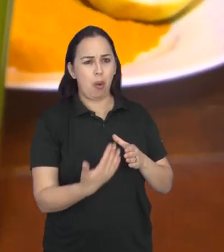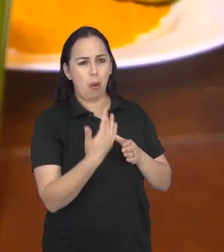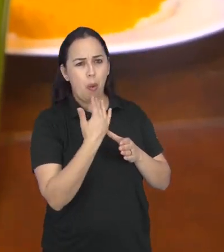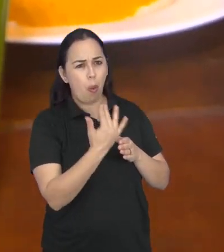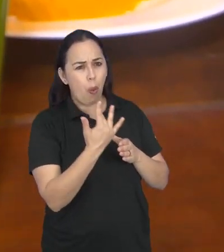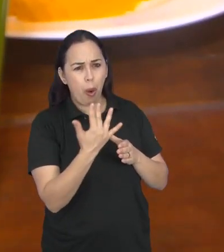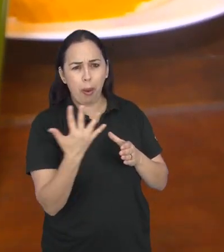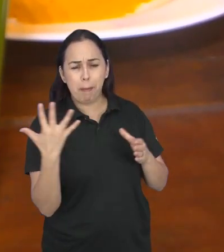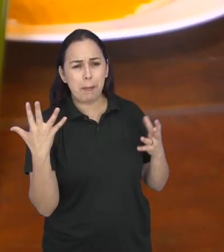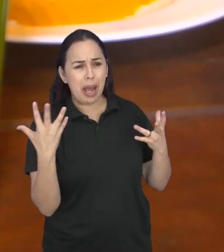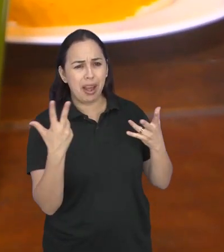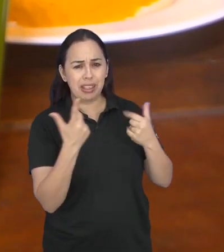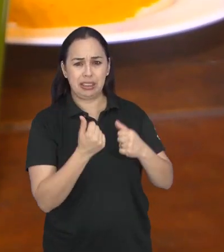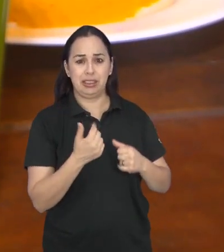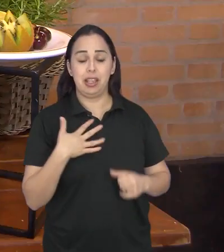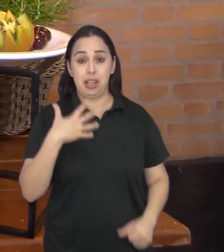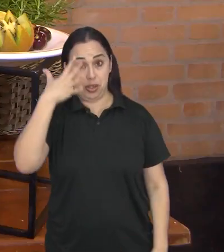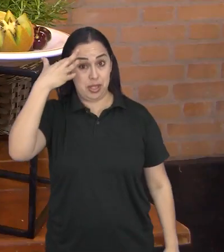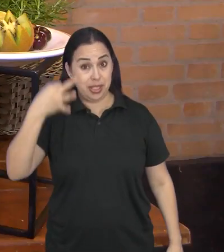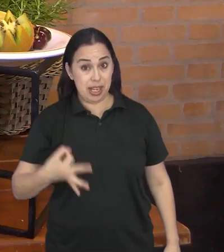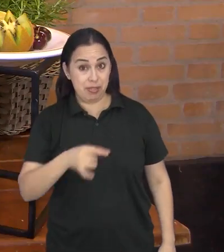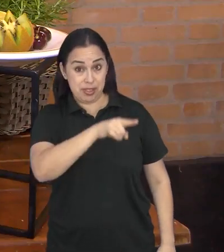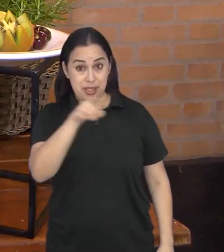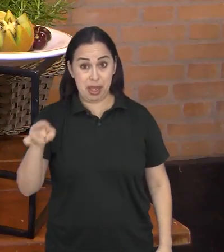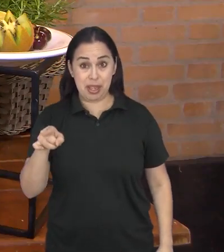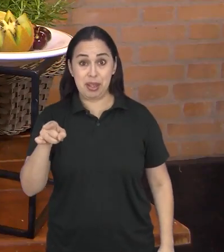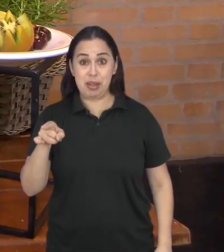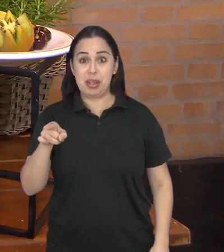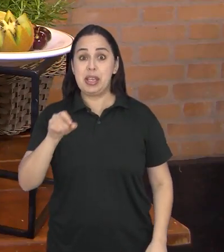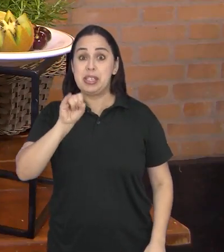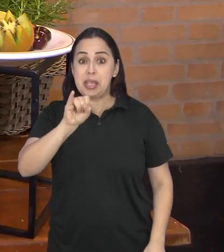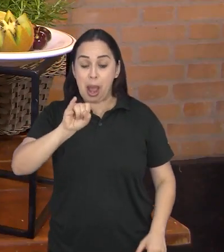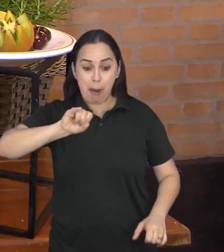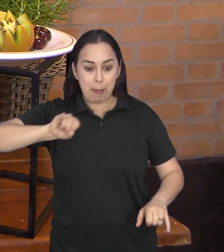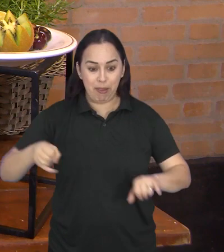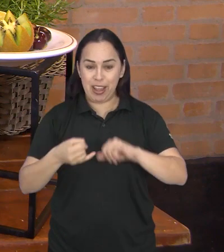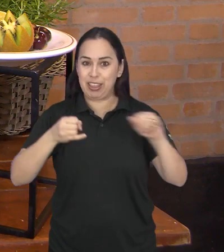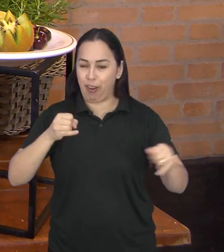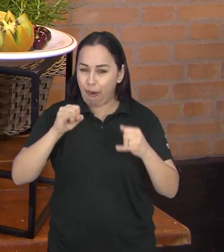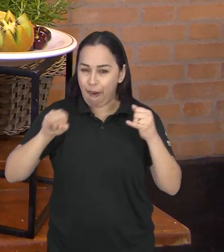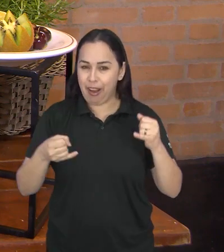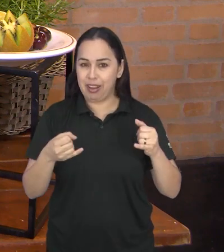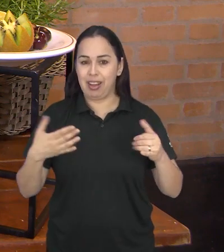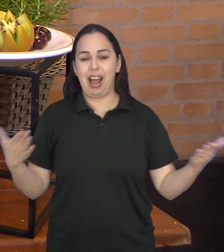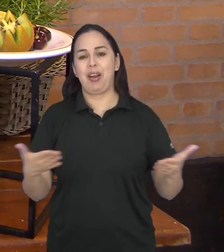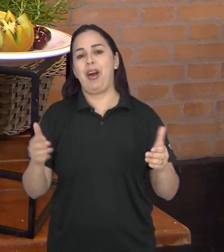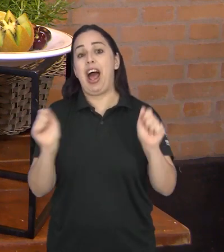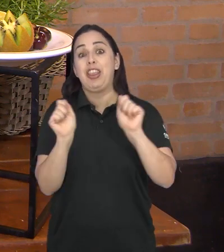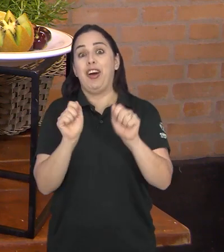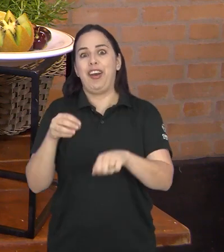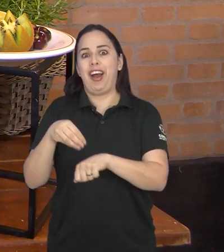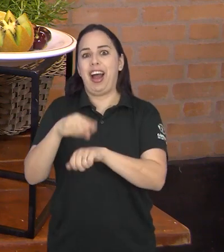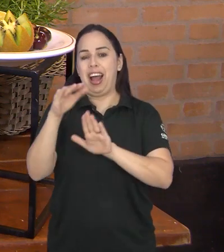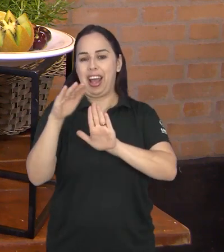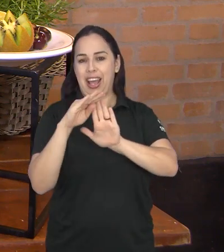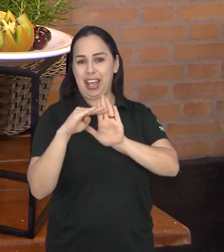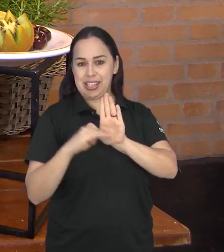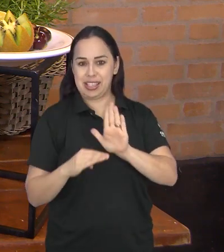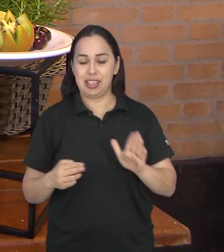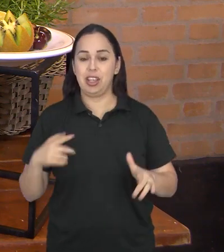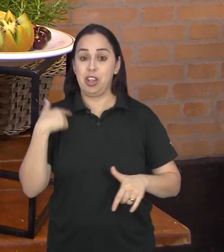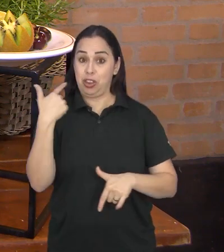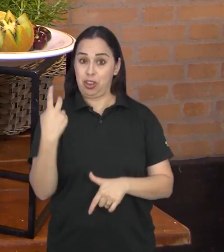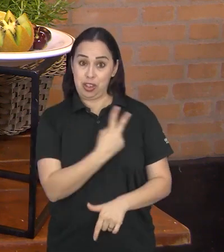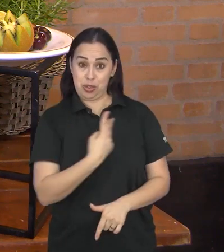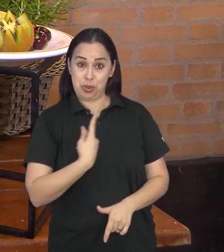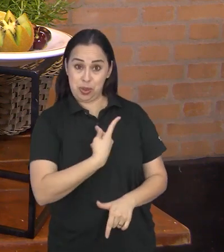hein? Bom, eu tenho certeza que você que está em casa se exagerou no carnaval, adorou a nossa receita aqui, né, Karen? Isso nós aí.